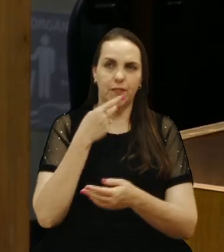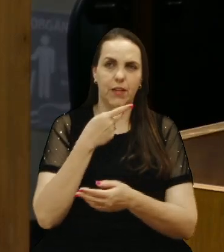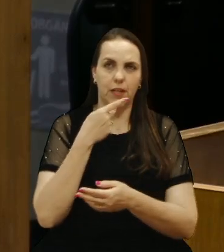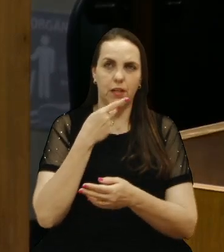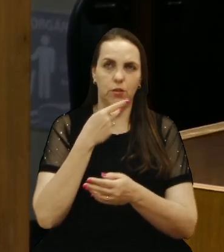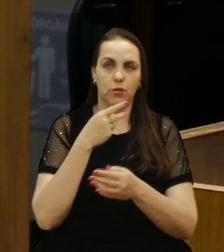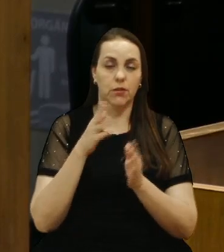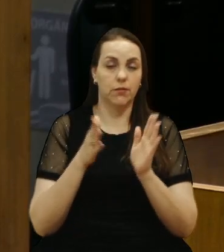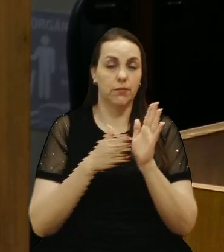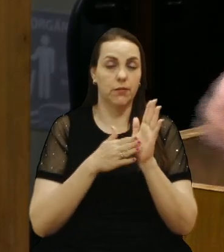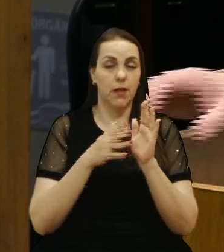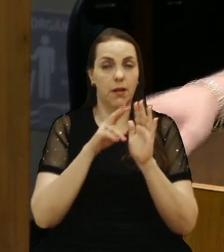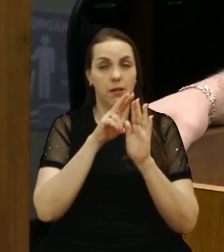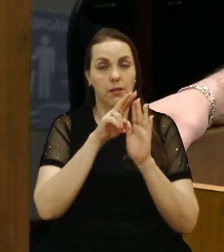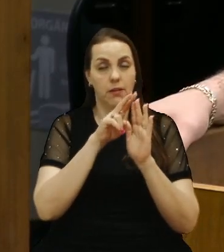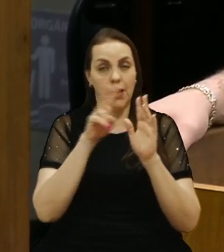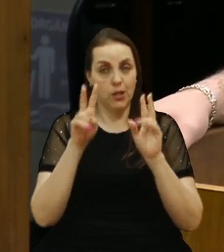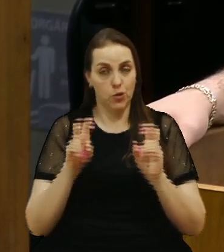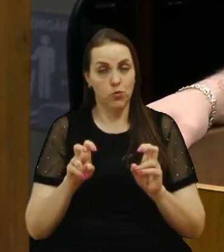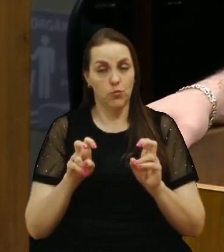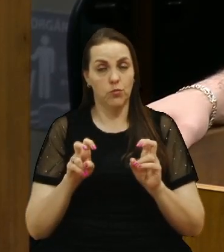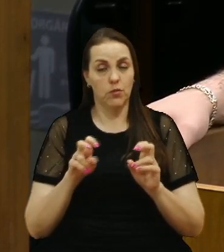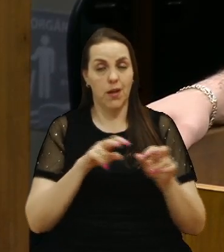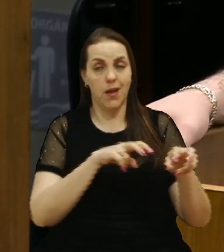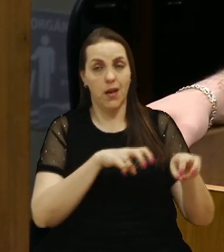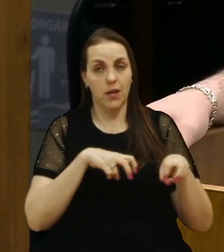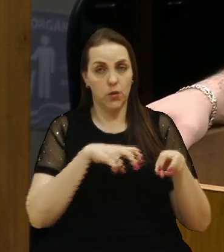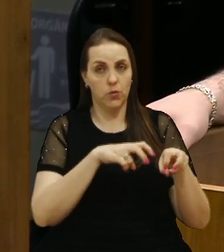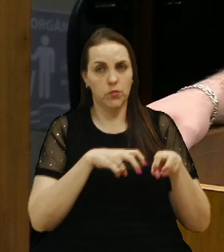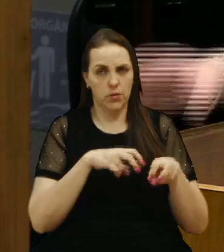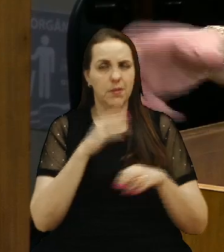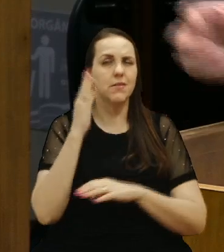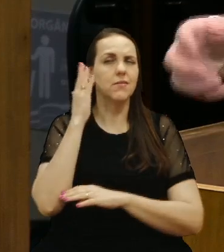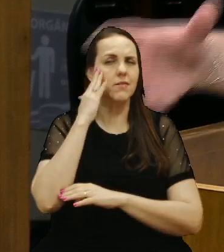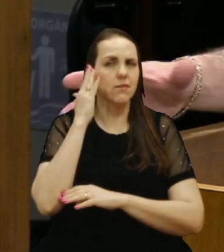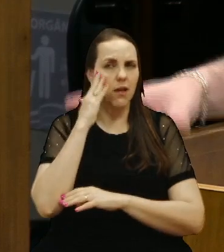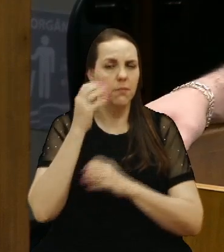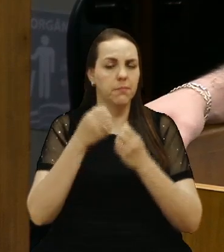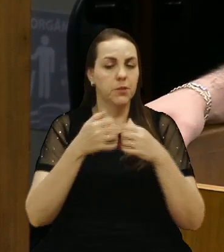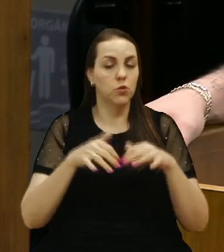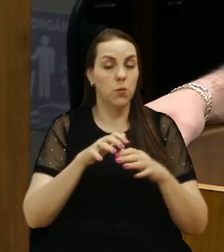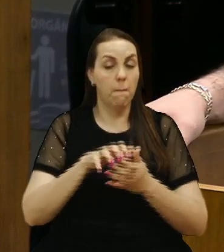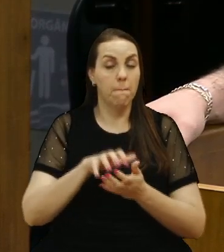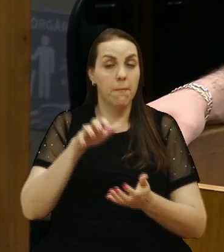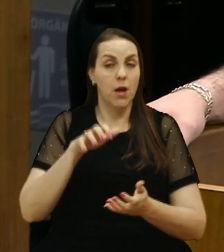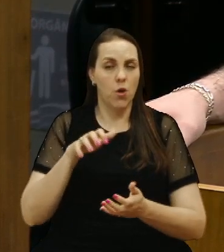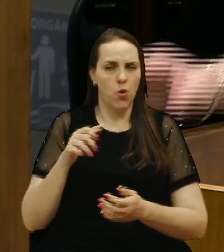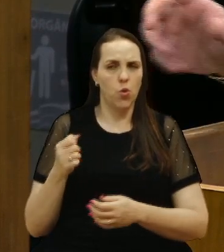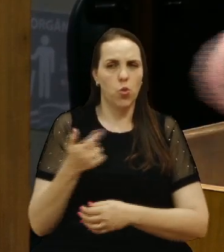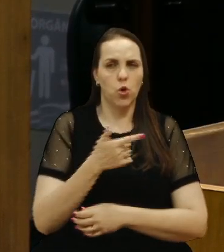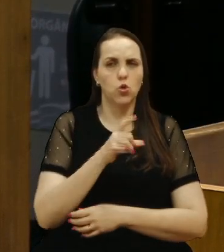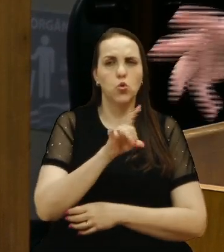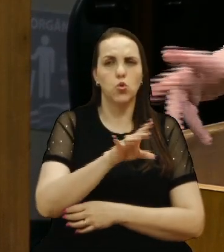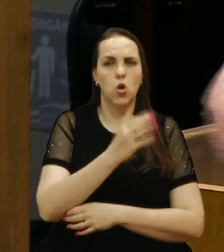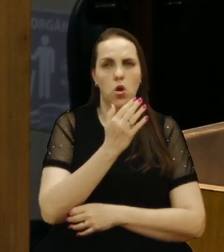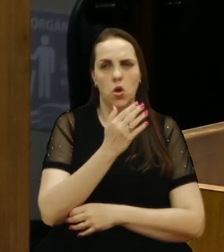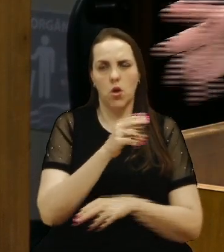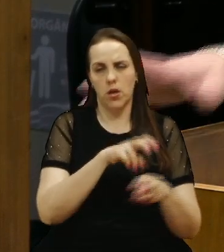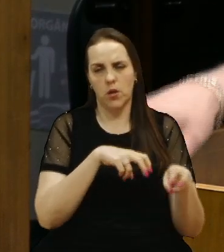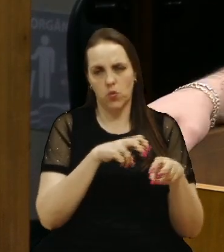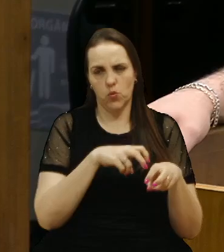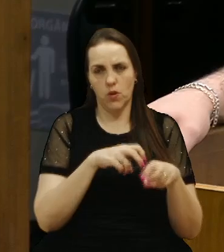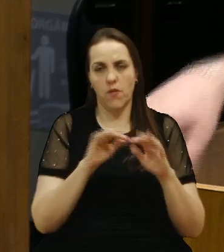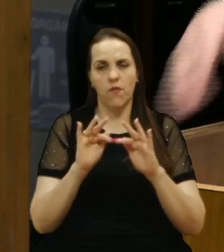pauta da agricultura, né? Mas a gente sabe que o dano é muito maior que tão somente a agricultura. A gente fala de famílias,